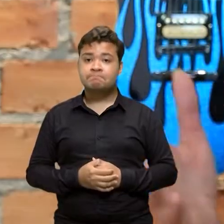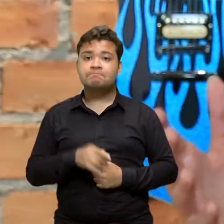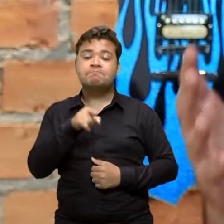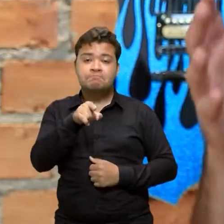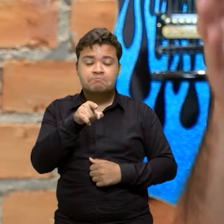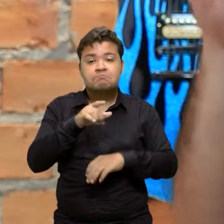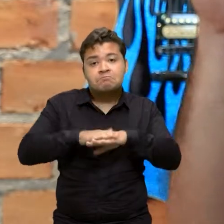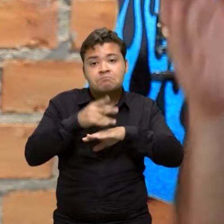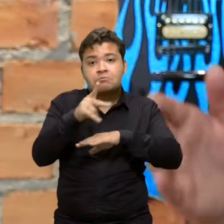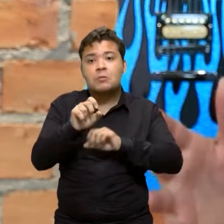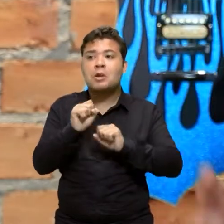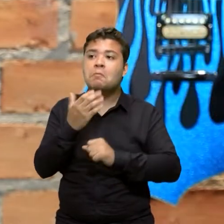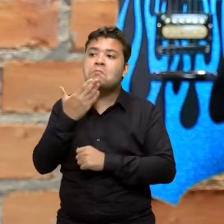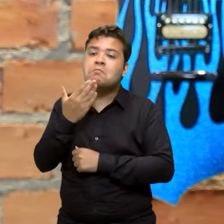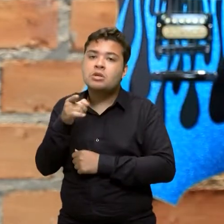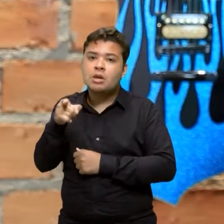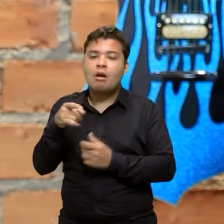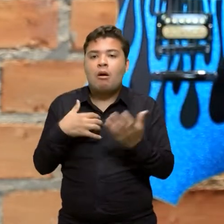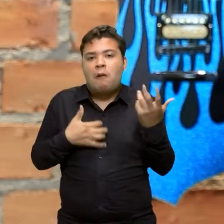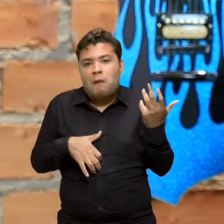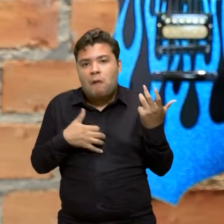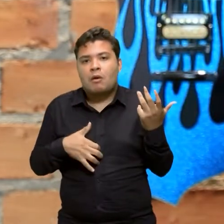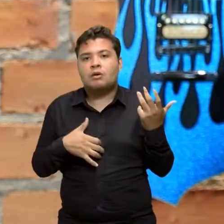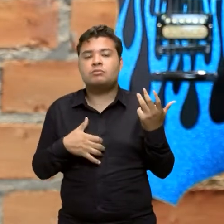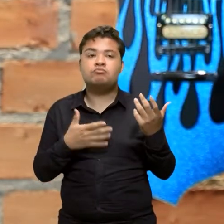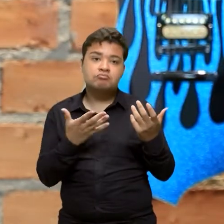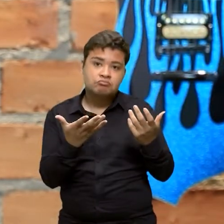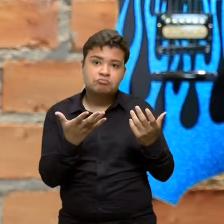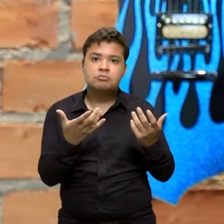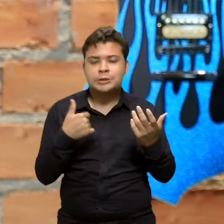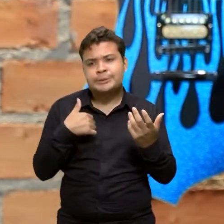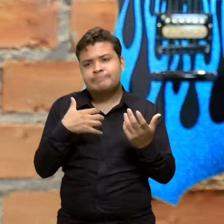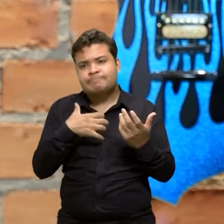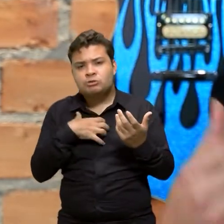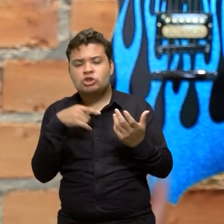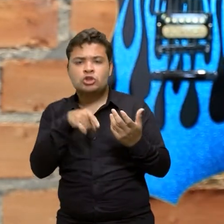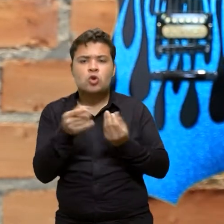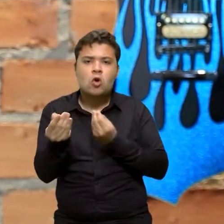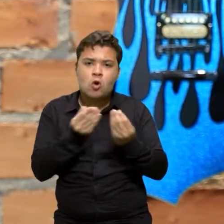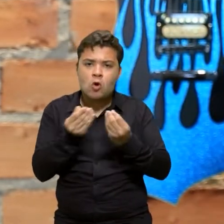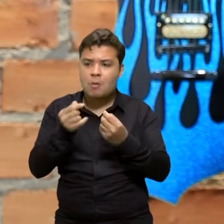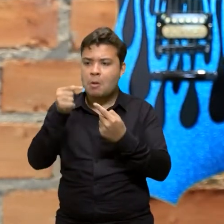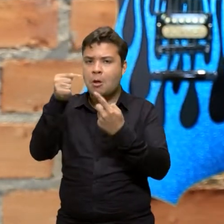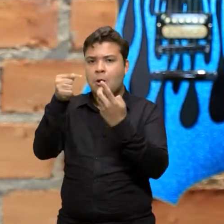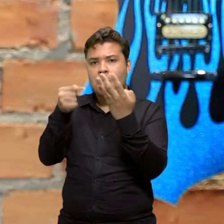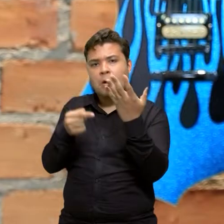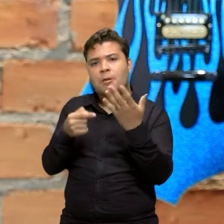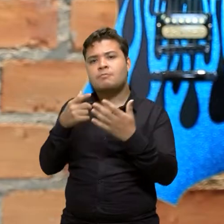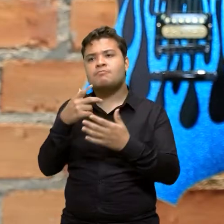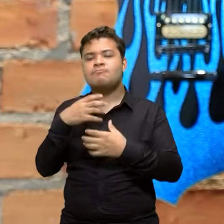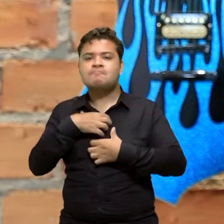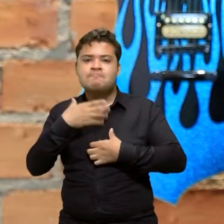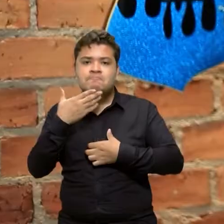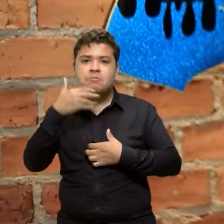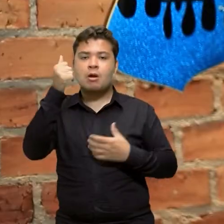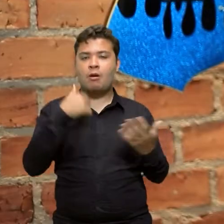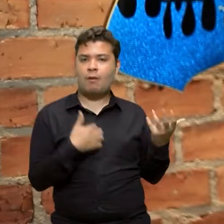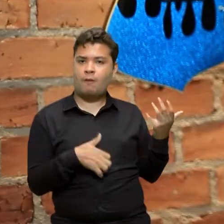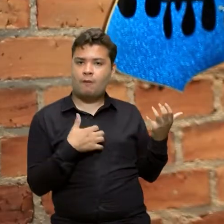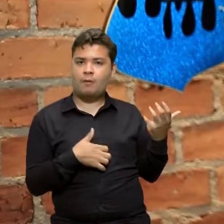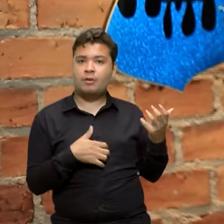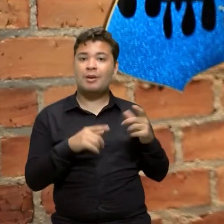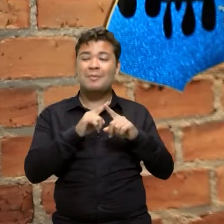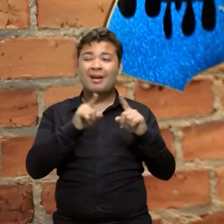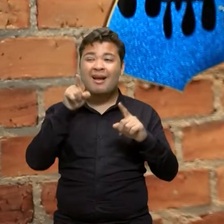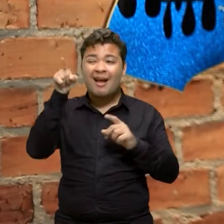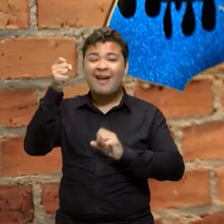Você pode chegar e solicitar o instrumento do jeito que fica mais gostoso para você tocar, mais específico. Já o instrumento